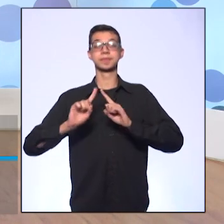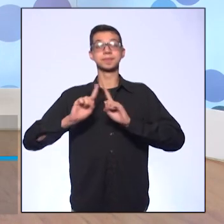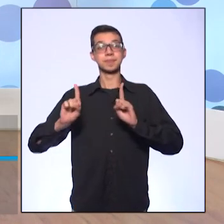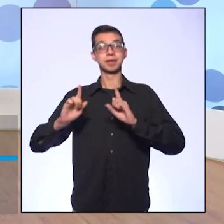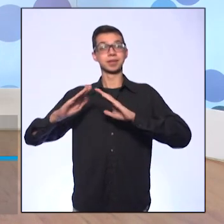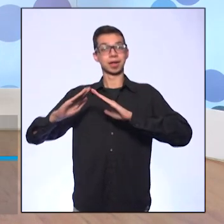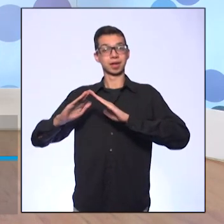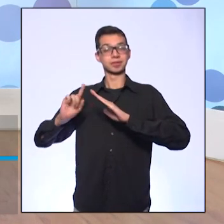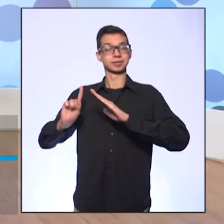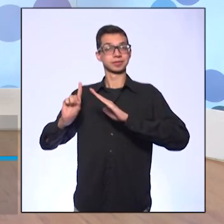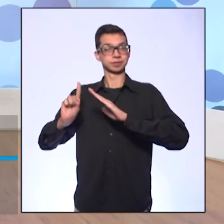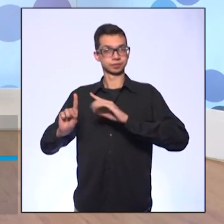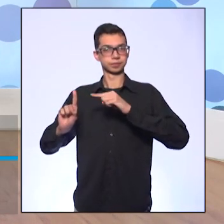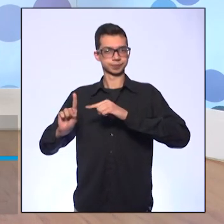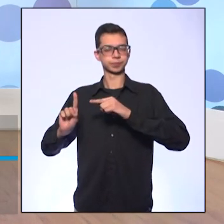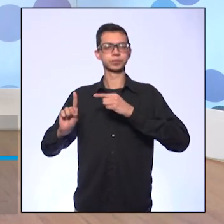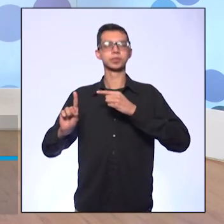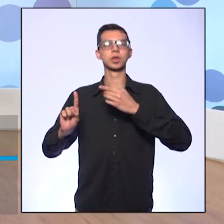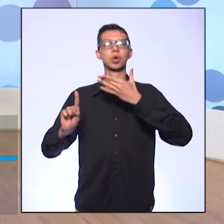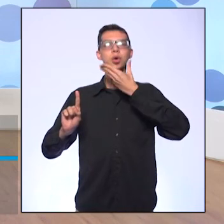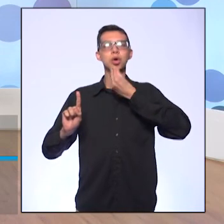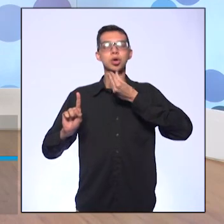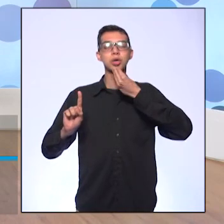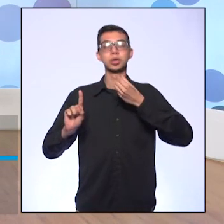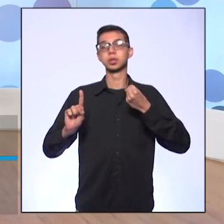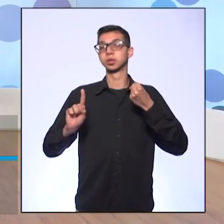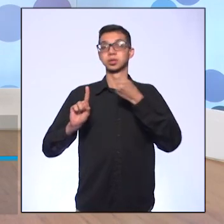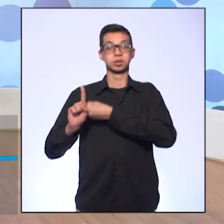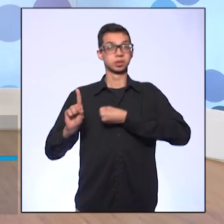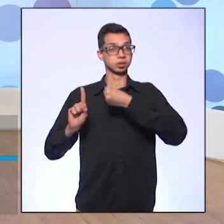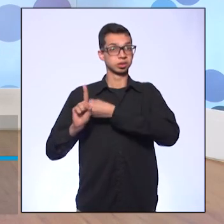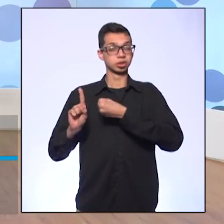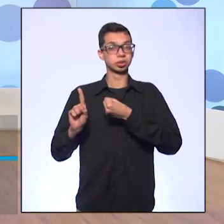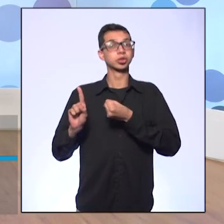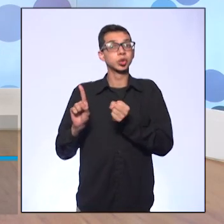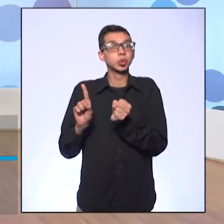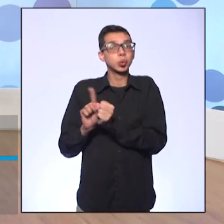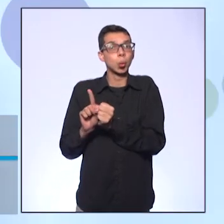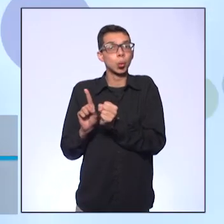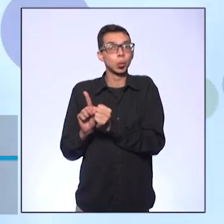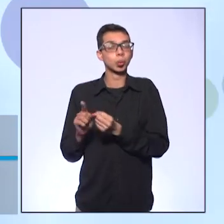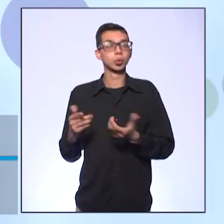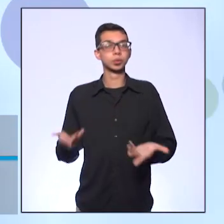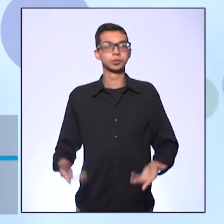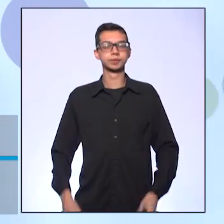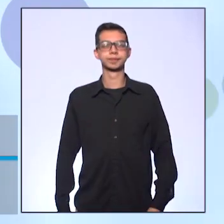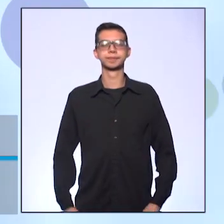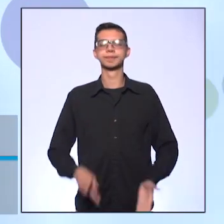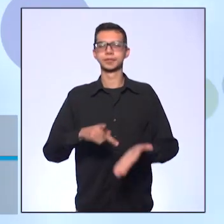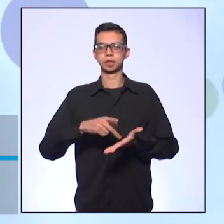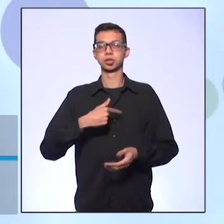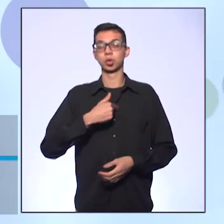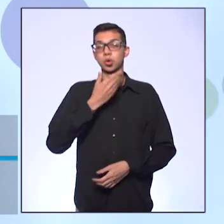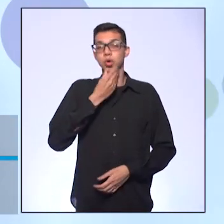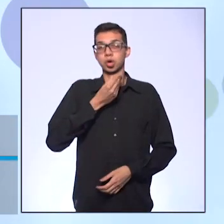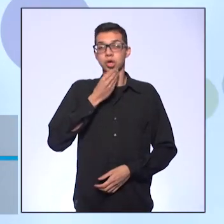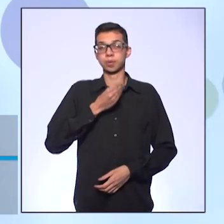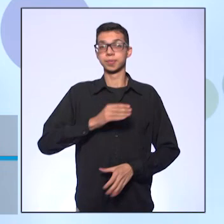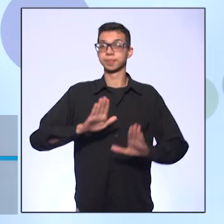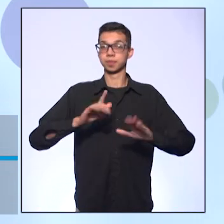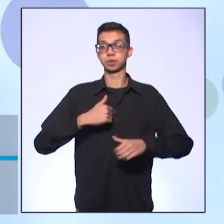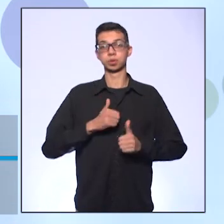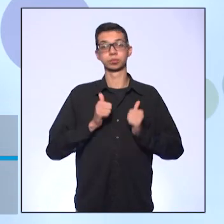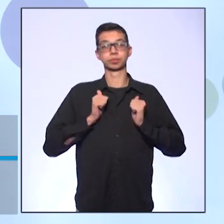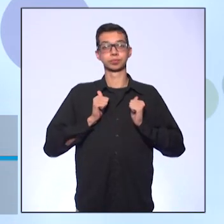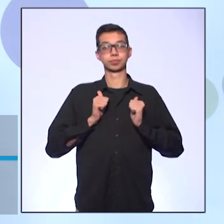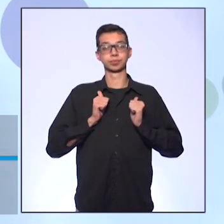Perfeito. É disso. Então, eu, enquanto homem, eu só paro para escutar, porque, assim, dar a voz para as mulheres e,